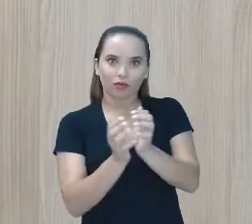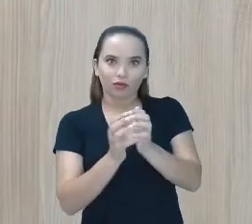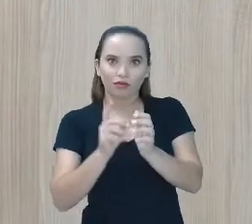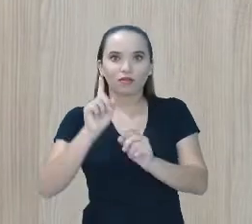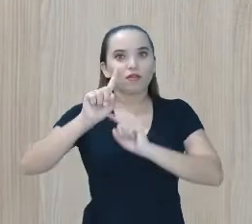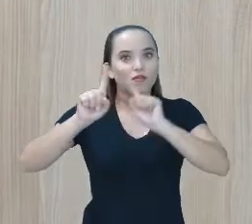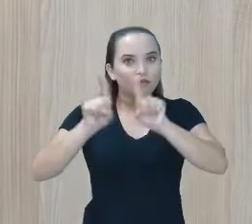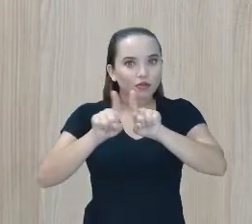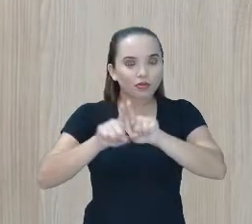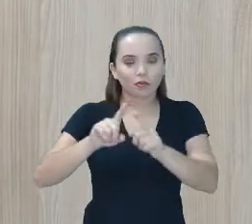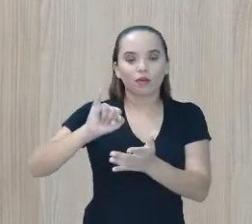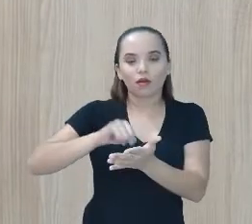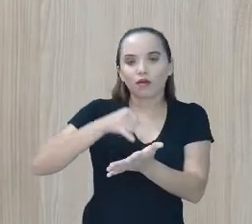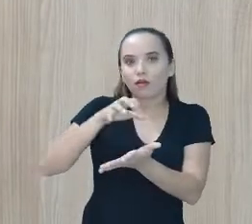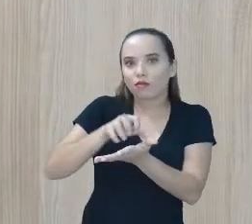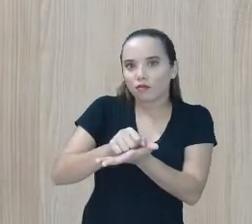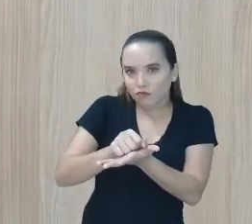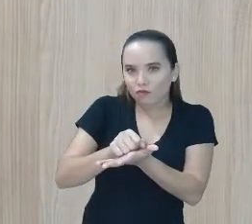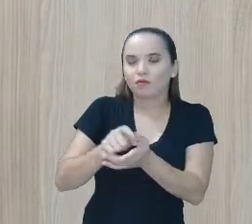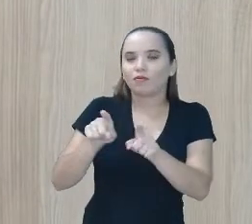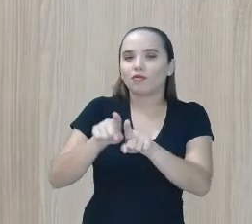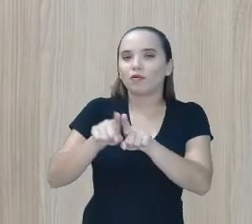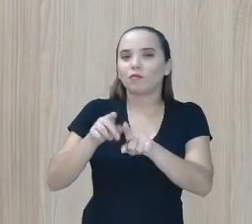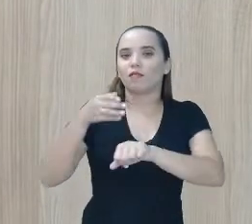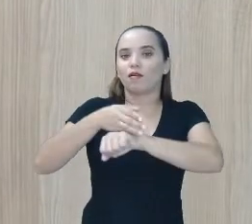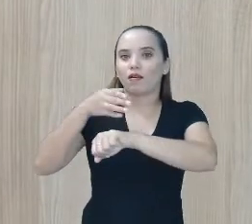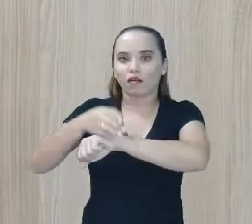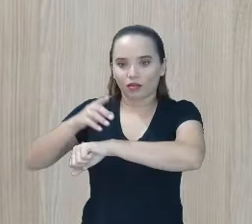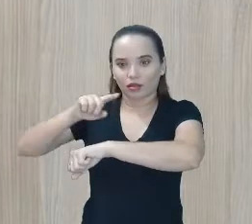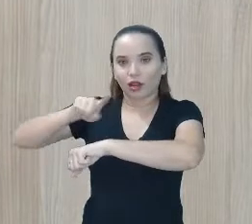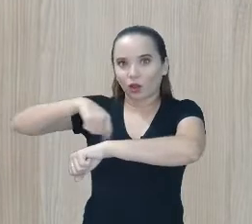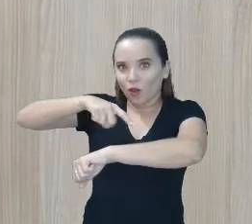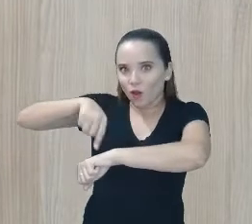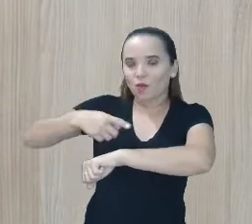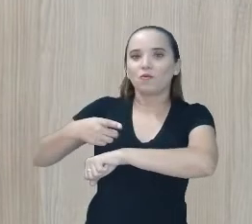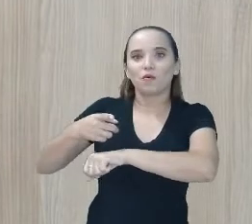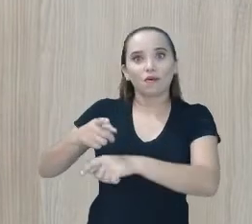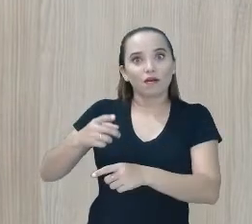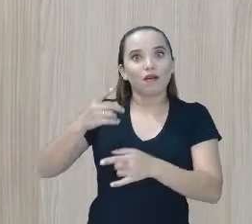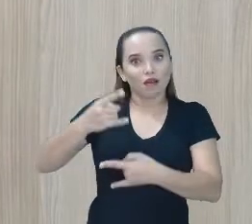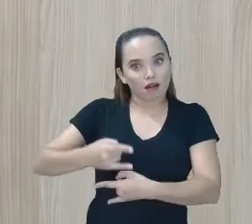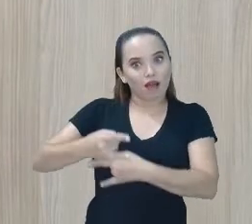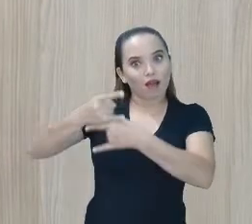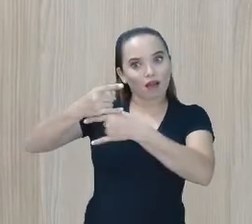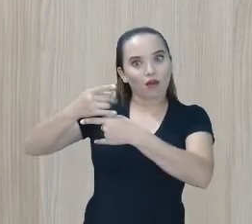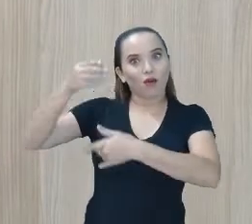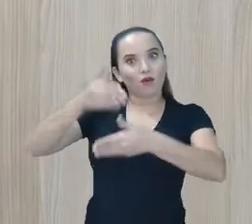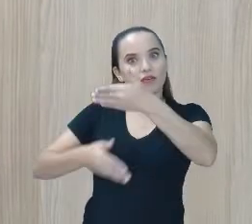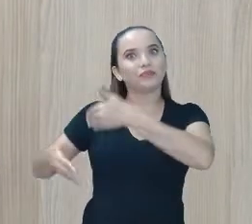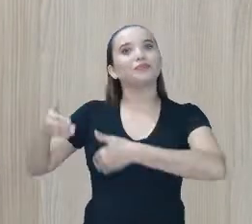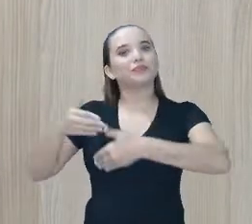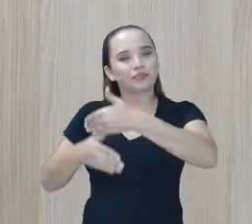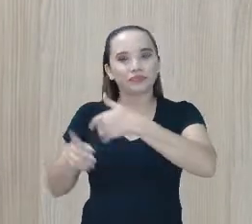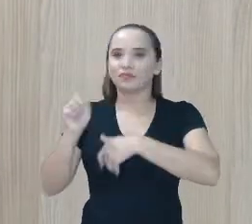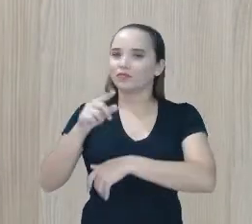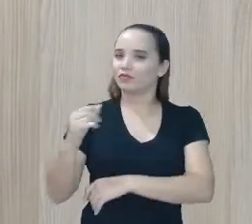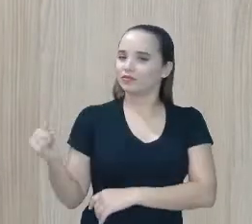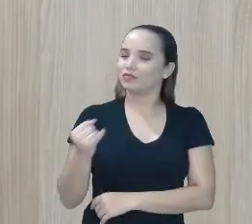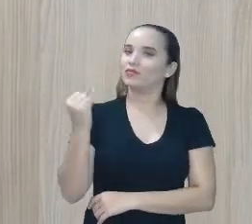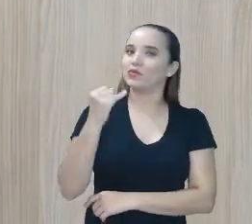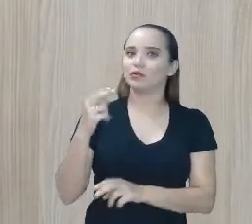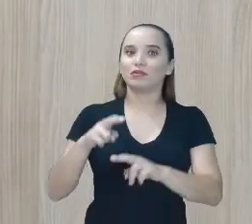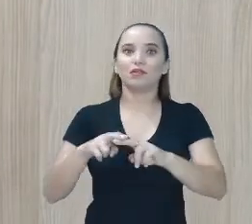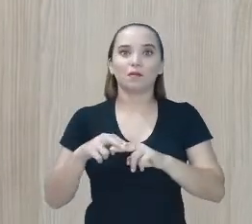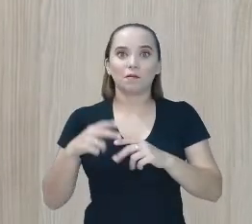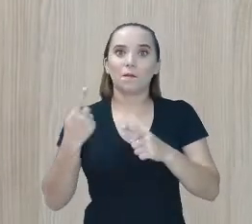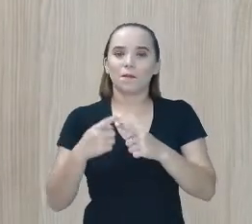inscrever e entrar no horário da aula para participar ao vivo com a gente. É muito importante, porque isso faz com que a